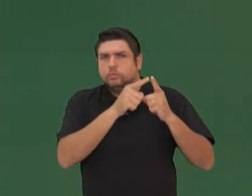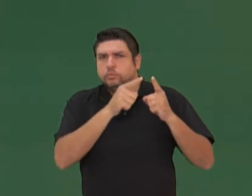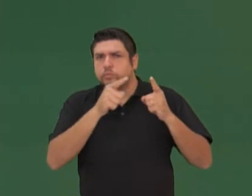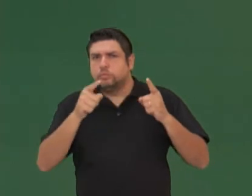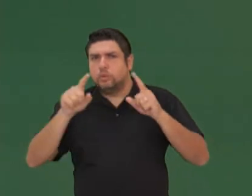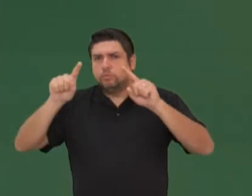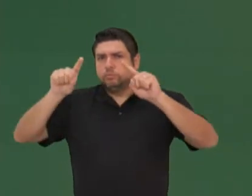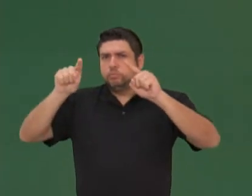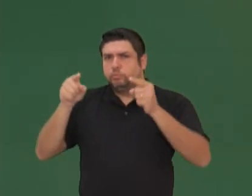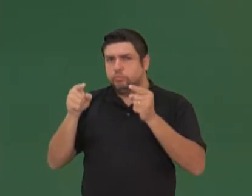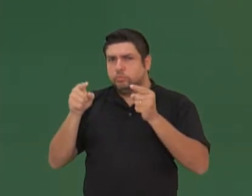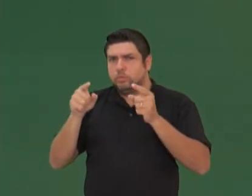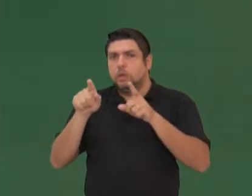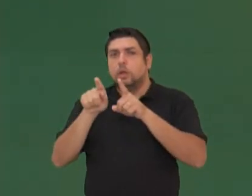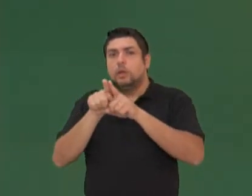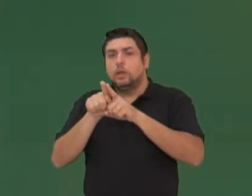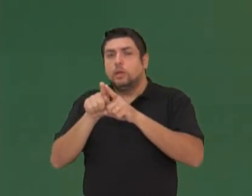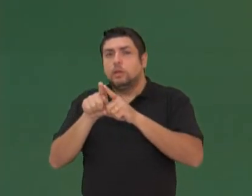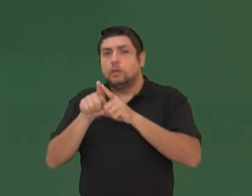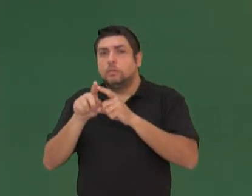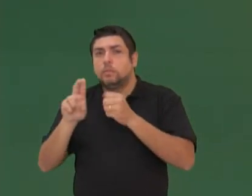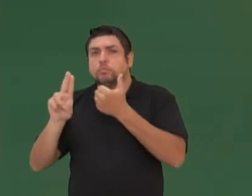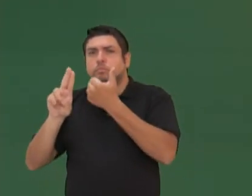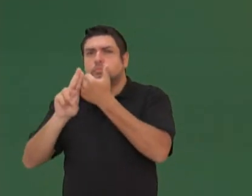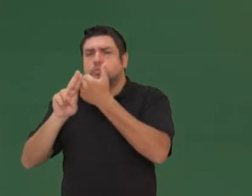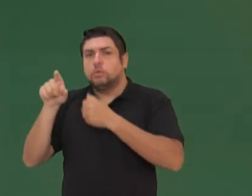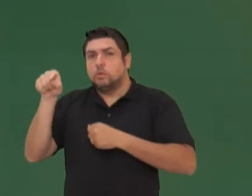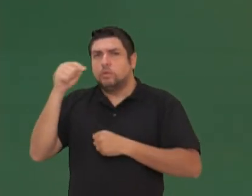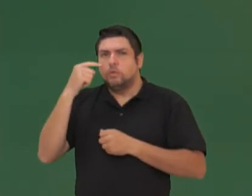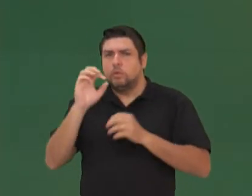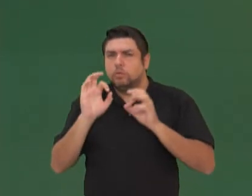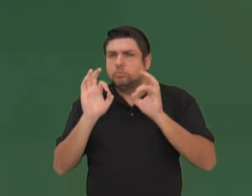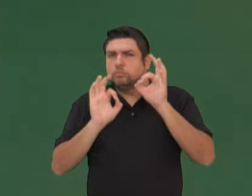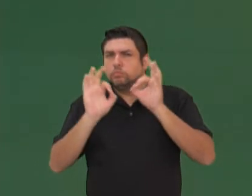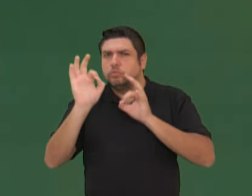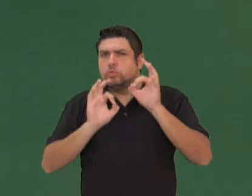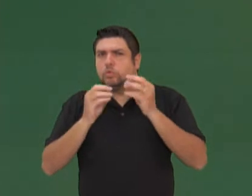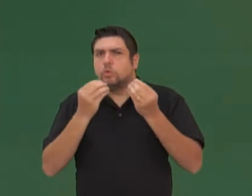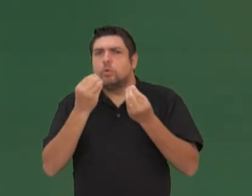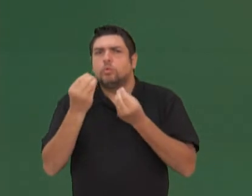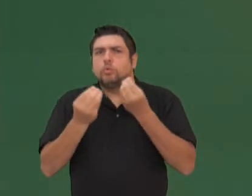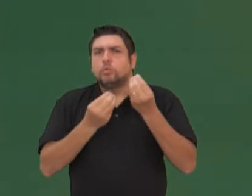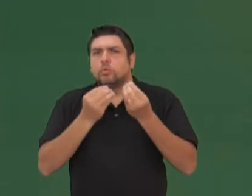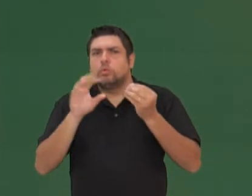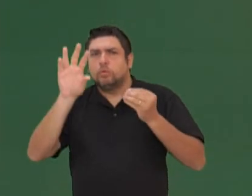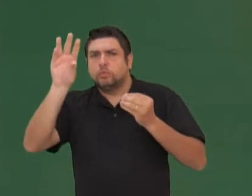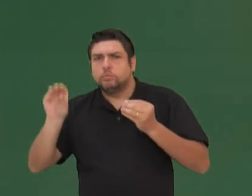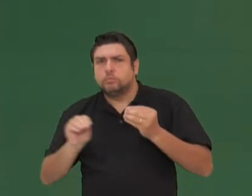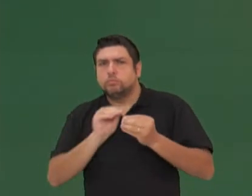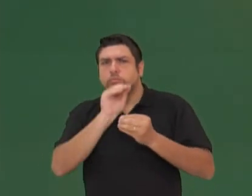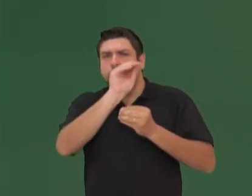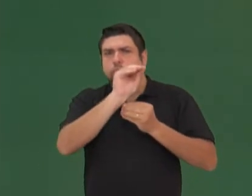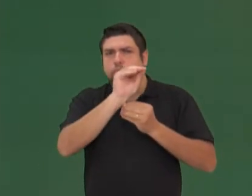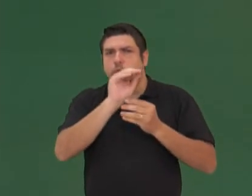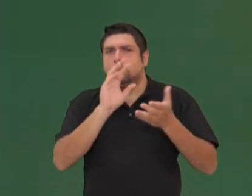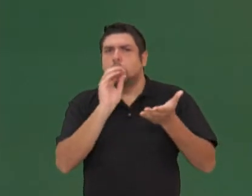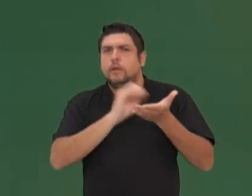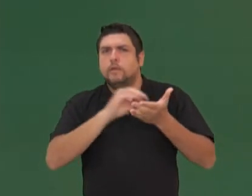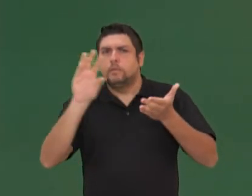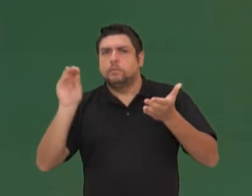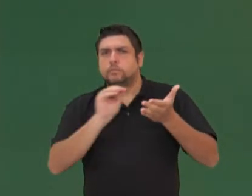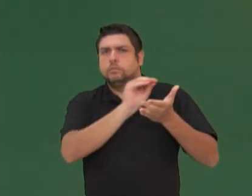sujeito, o pronome pessoal para você fazer a flexão, la conjugação del verbo poder e la conjugação